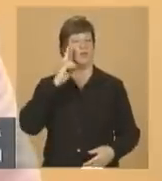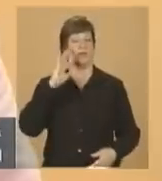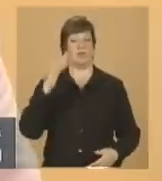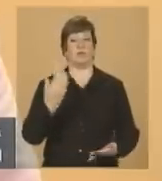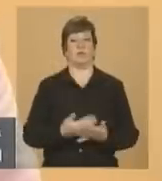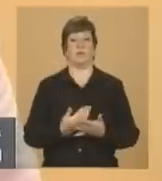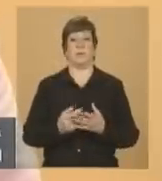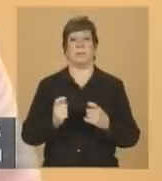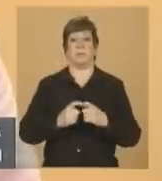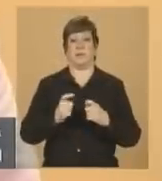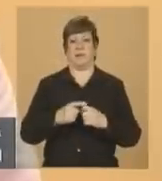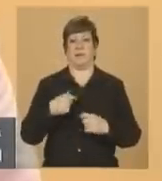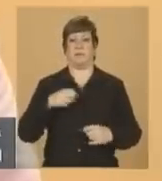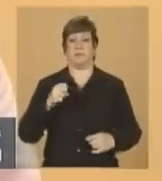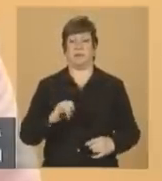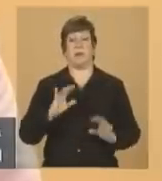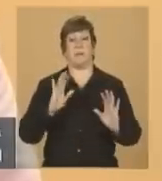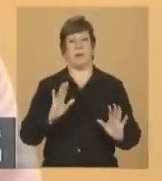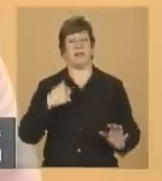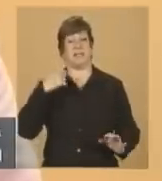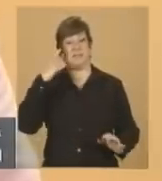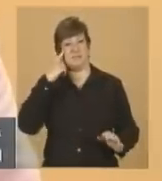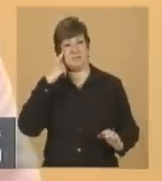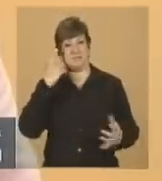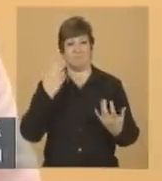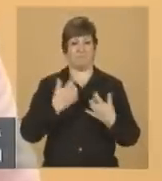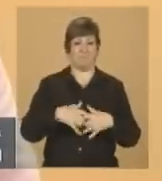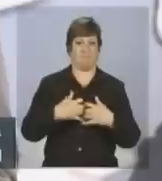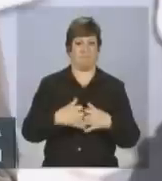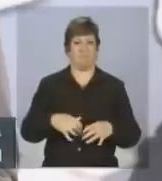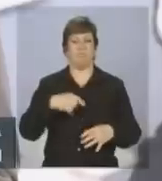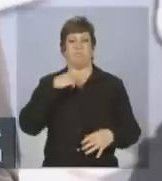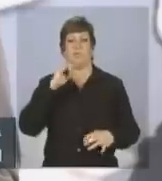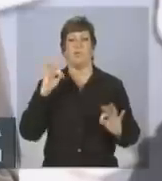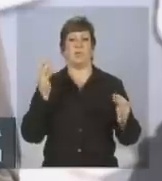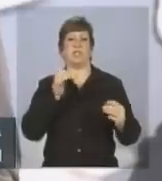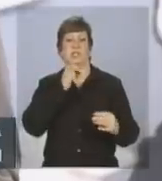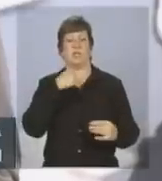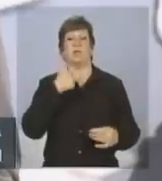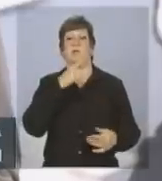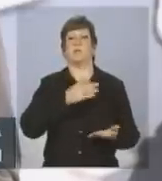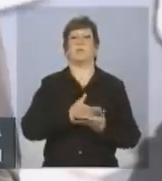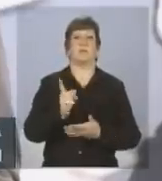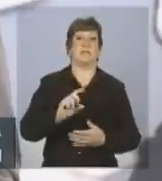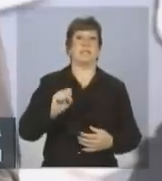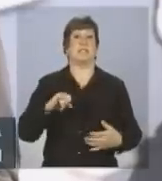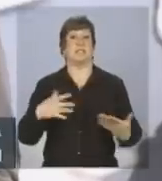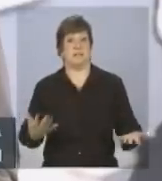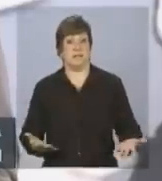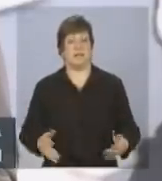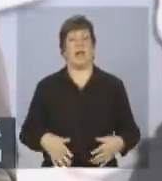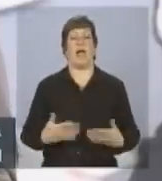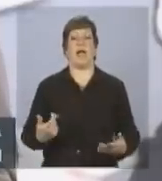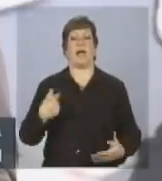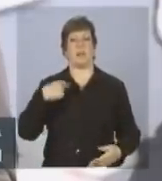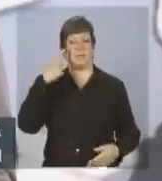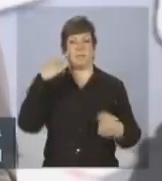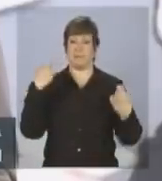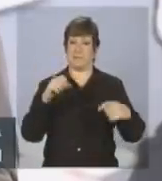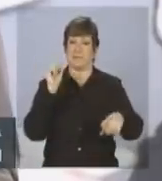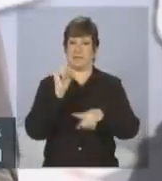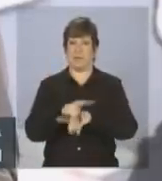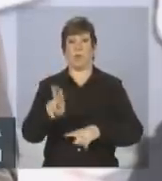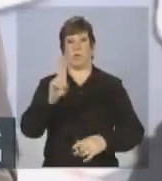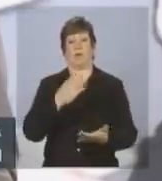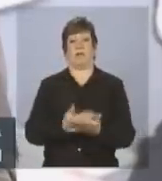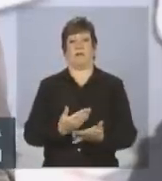Do outro lado, eu tinha medo de não conseguir frustrar todos. Além disso, também havia necessidade de entrar logo na universidade,